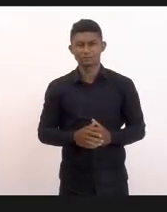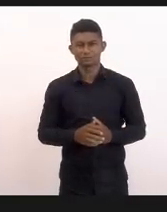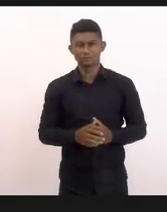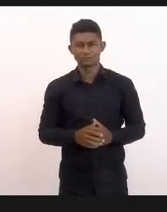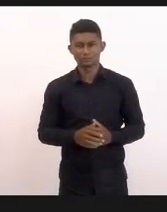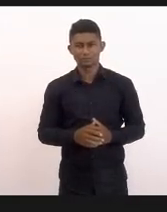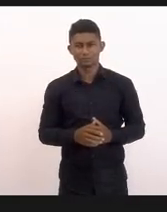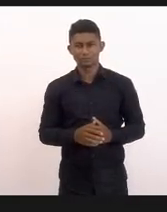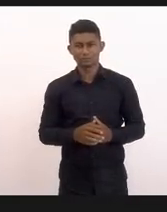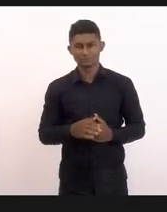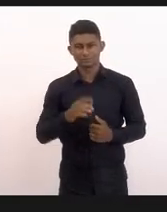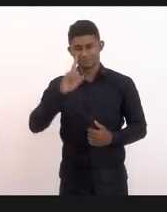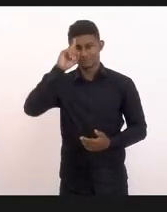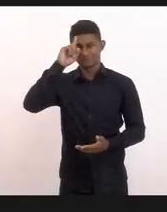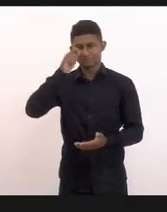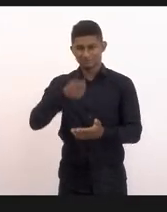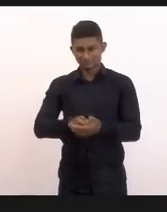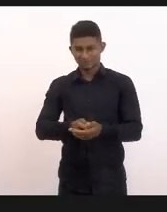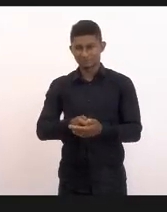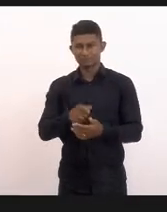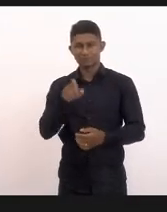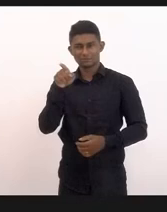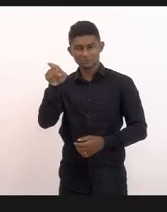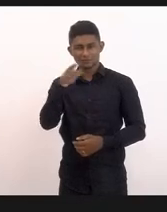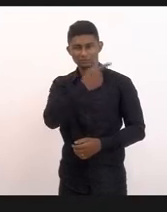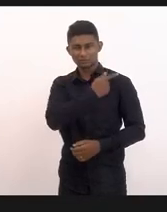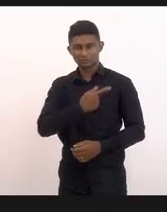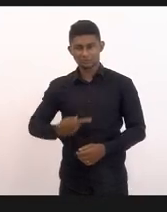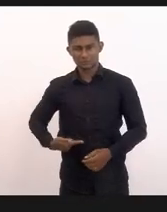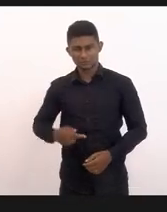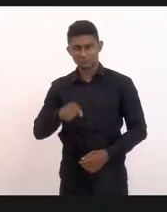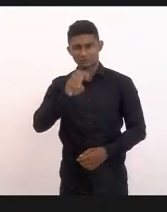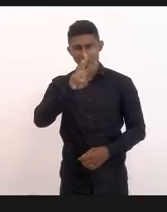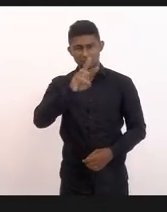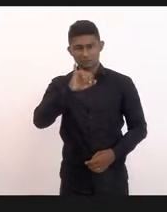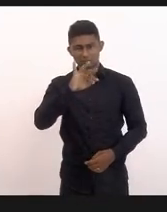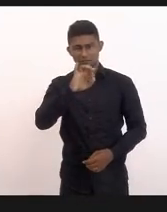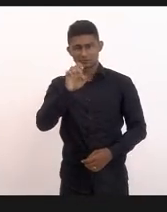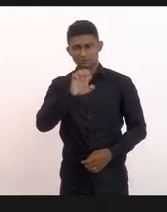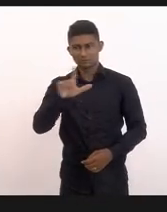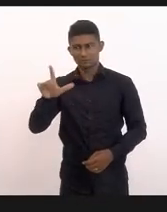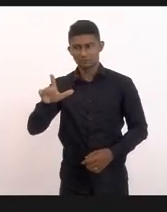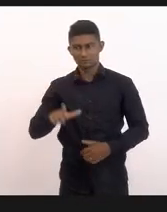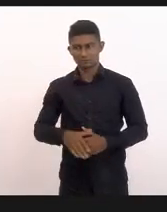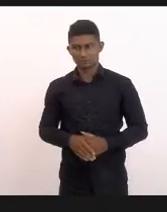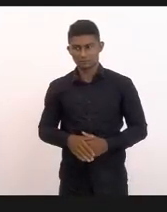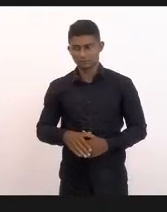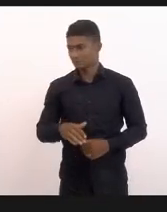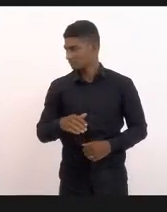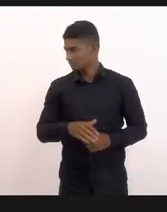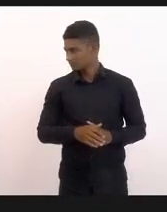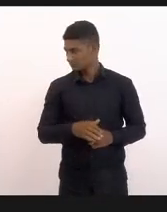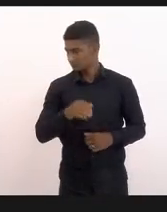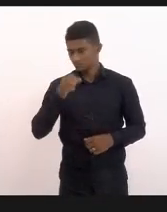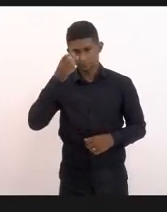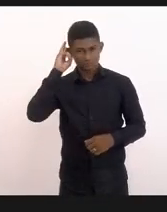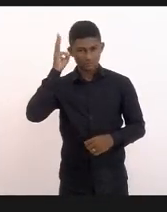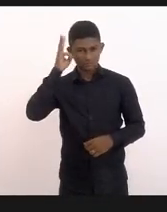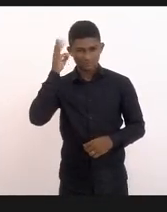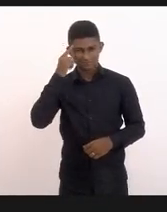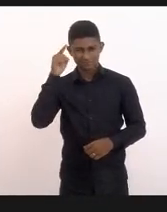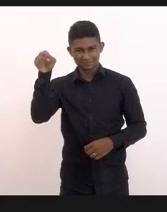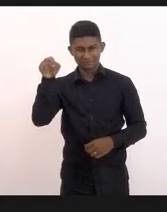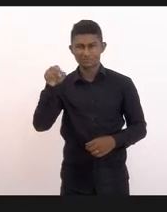do impeachment, o governador Wilson Witzel, a LERJ, através de acordos, através de